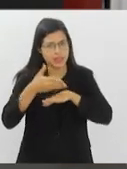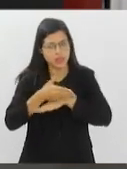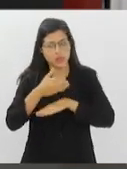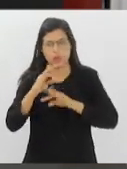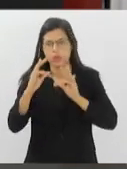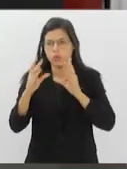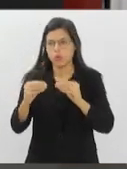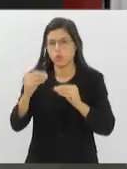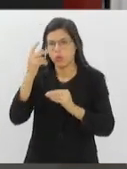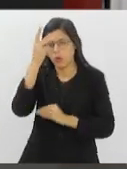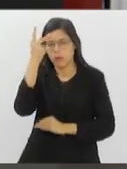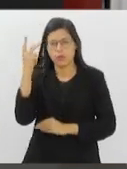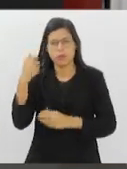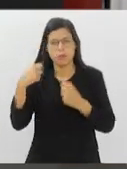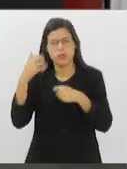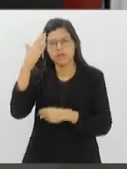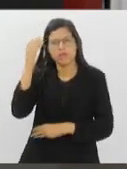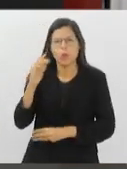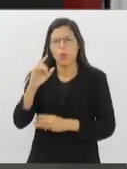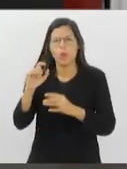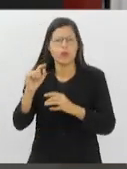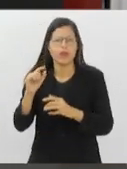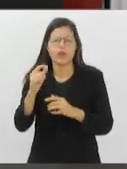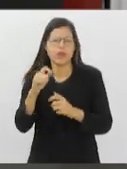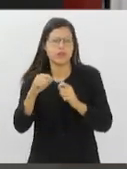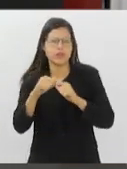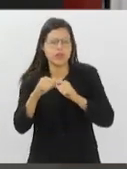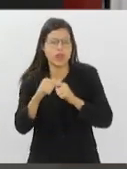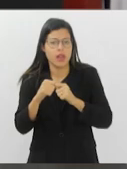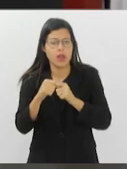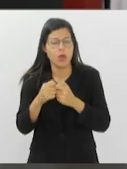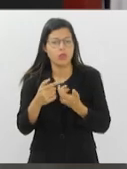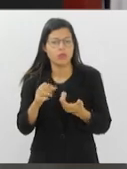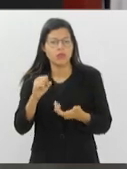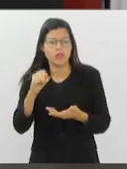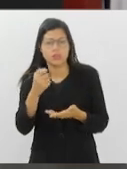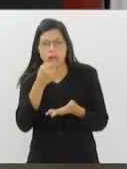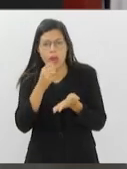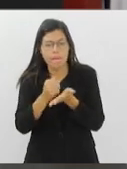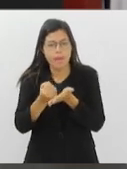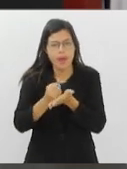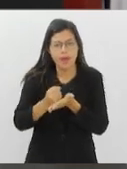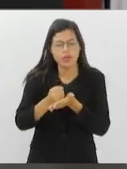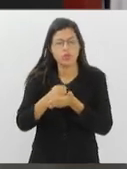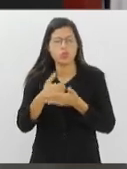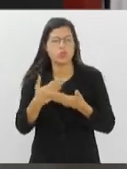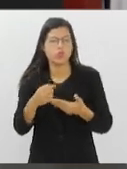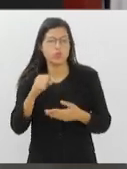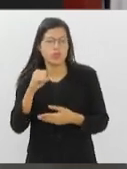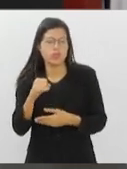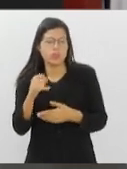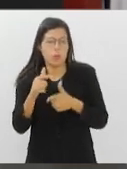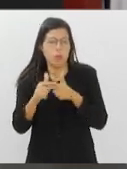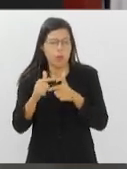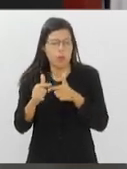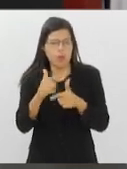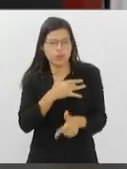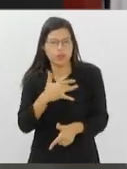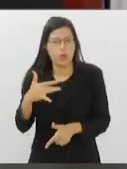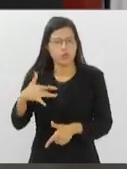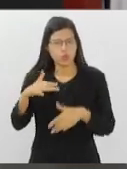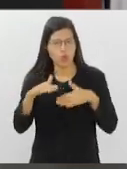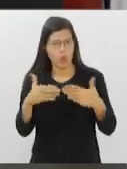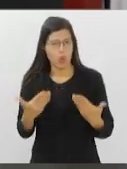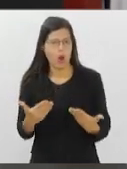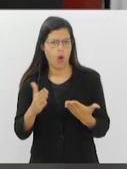tem que saber o que fizeram com ela, que remédios que ela tomou, se ela tem uma inflamação, qual foi a origem disso. As mulheres, algumas